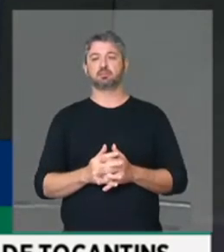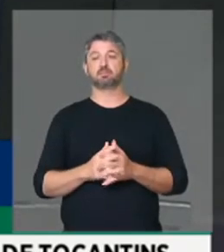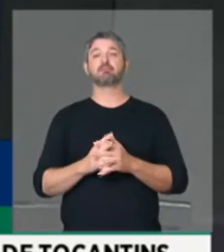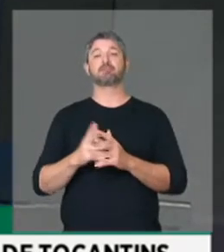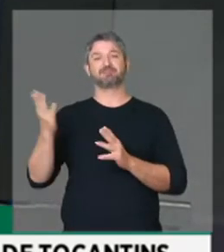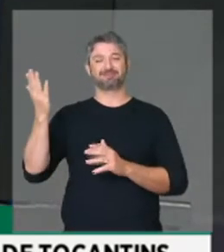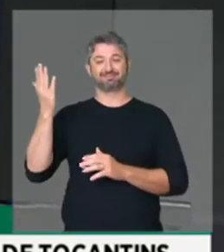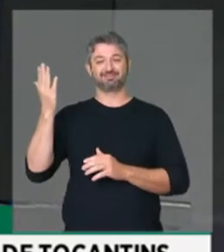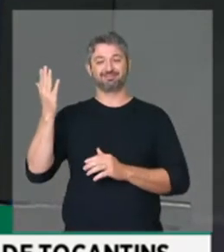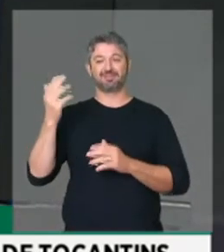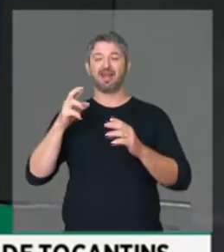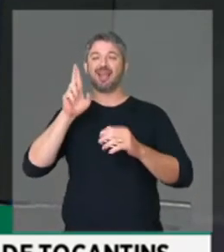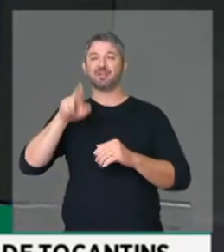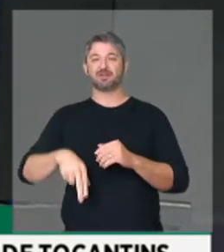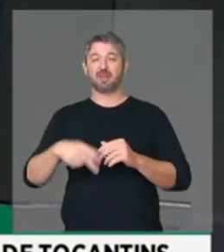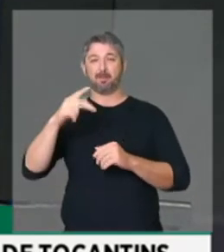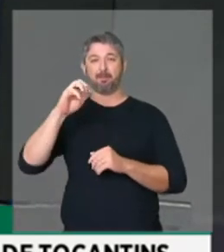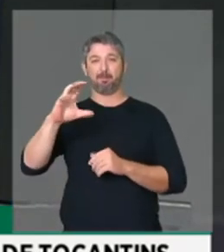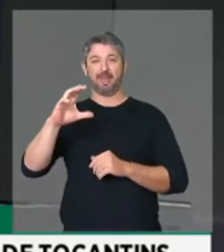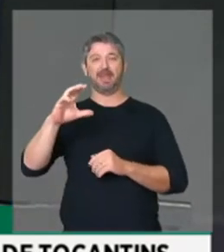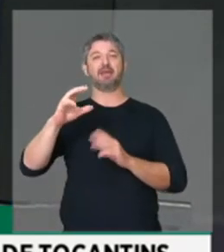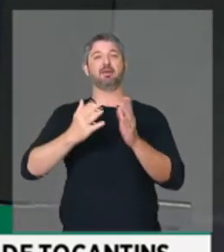Aprovada a PEC em primeiro turno.